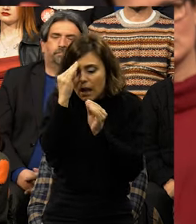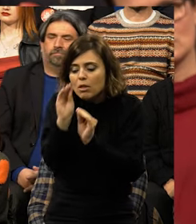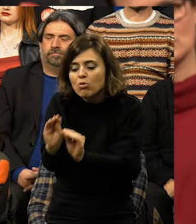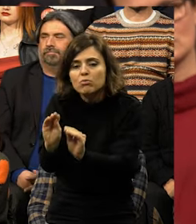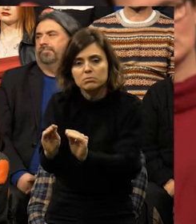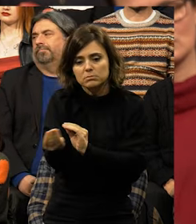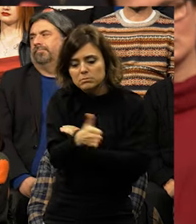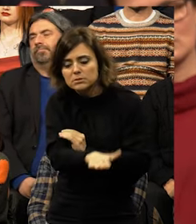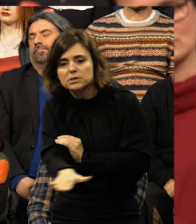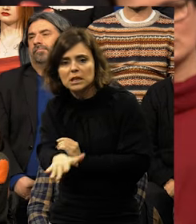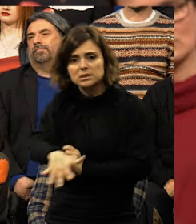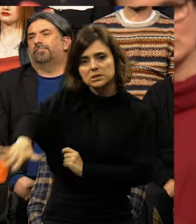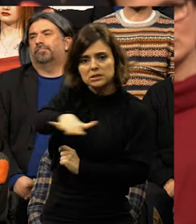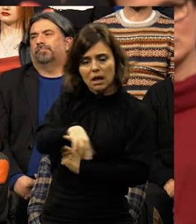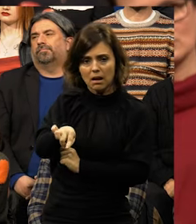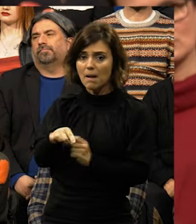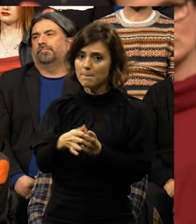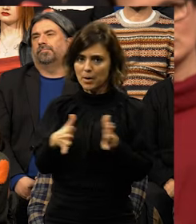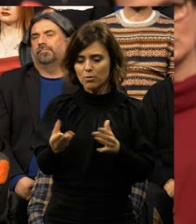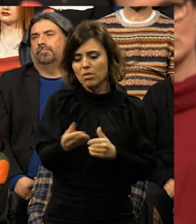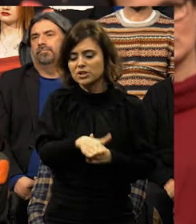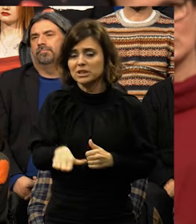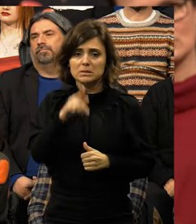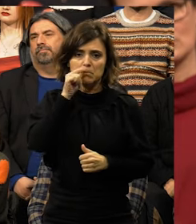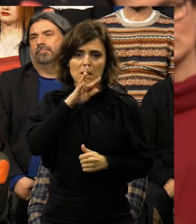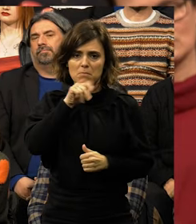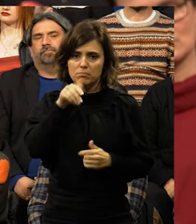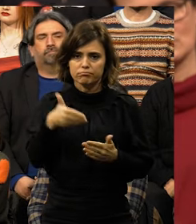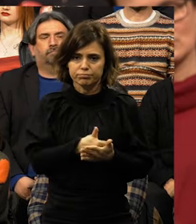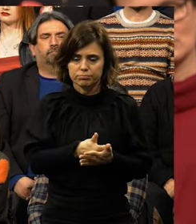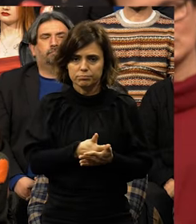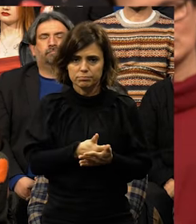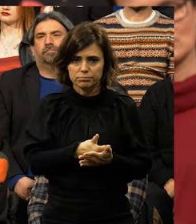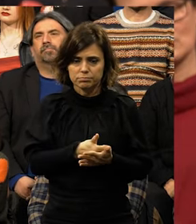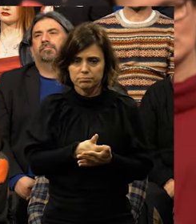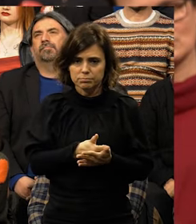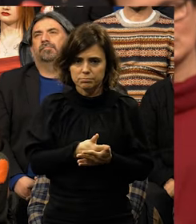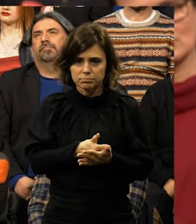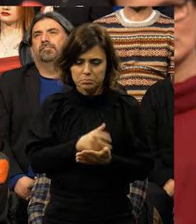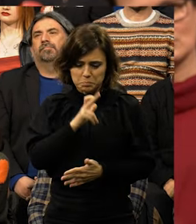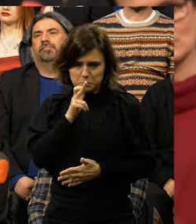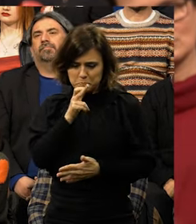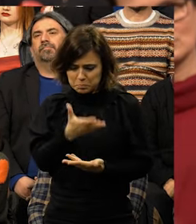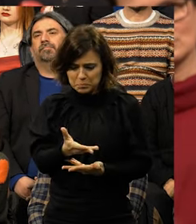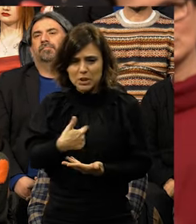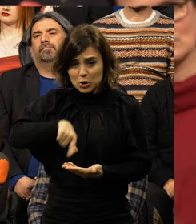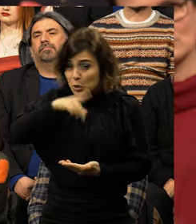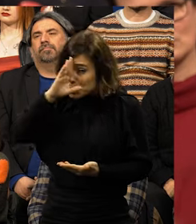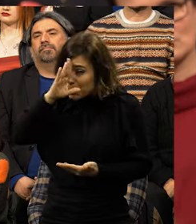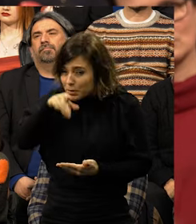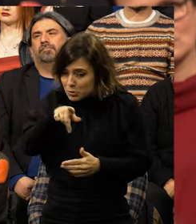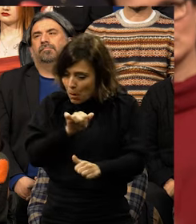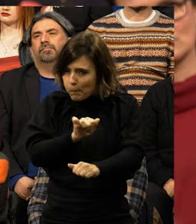daquele território a maior parte delas crianças Órfã a tragédia que nós sabíamos que ia ser o bloqueio total